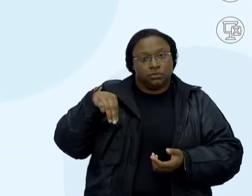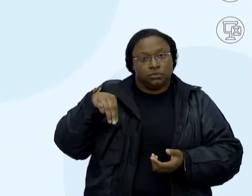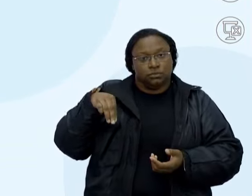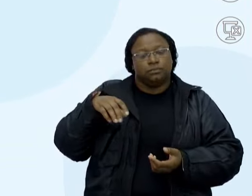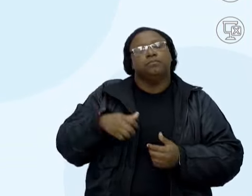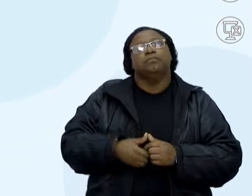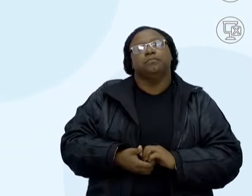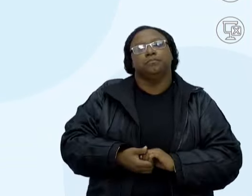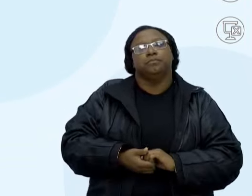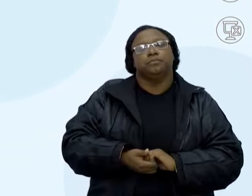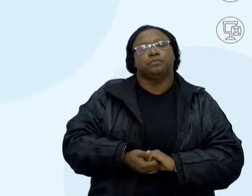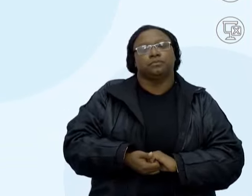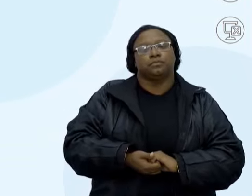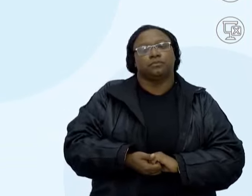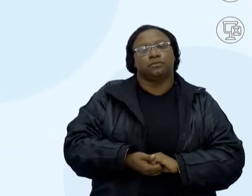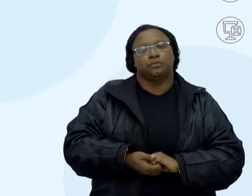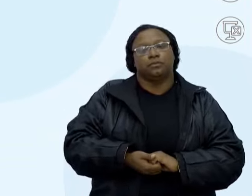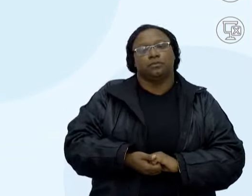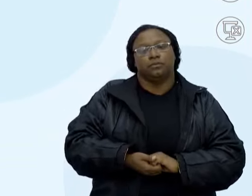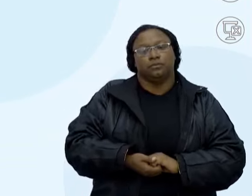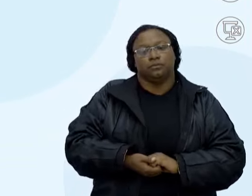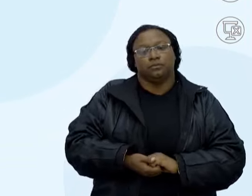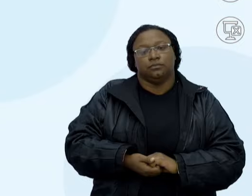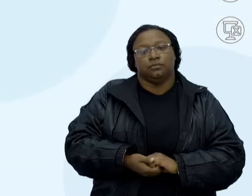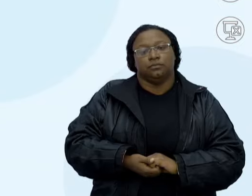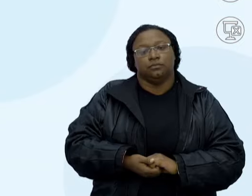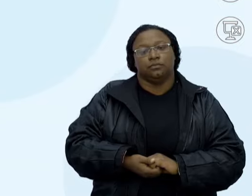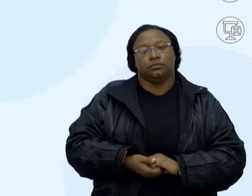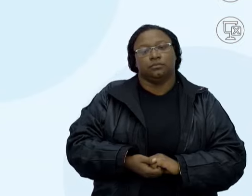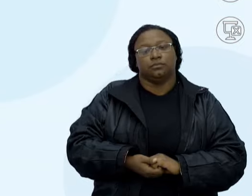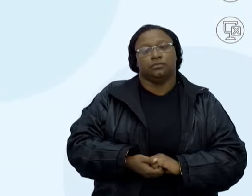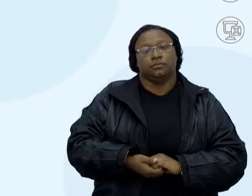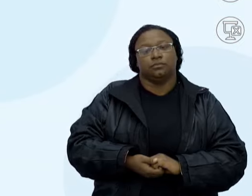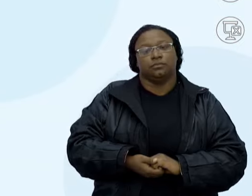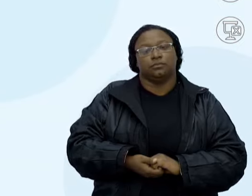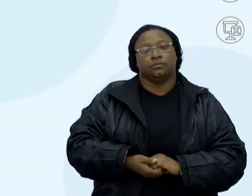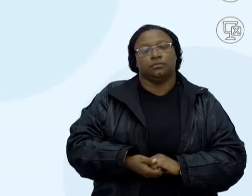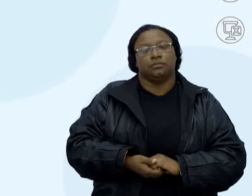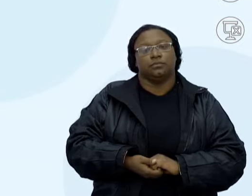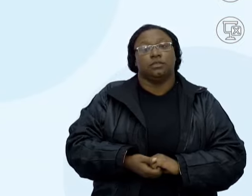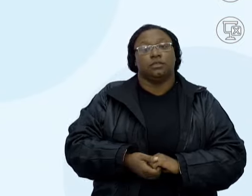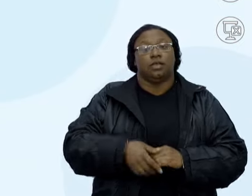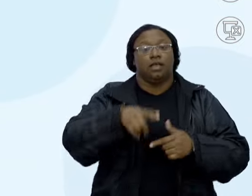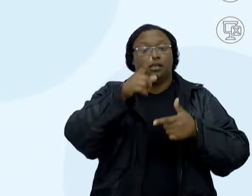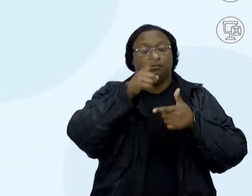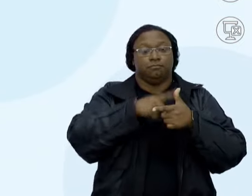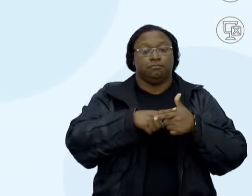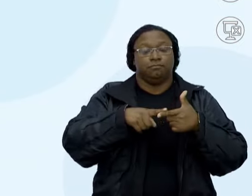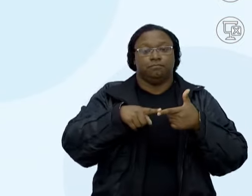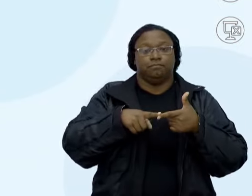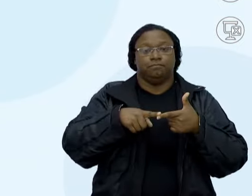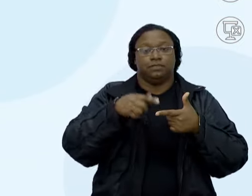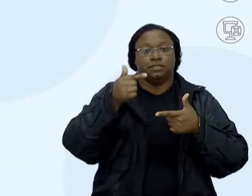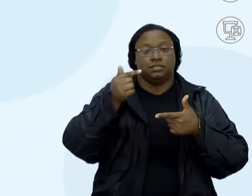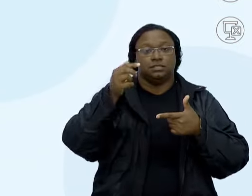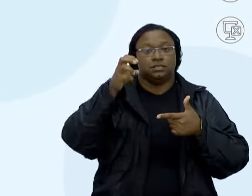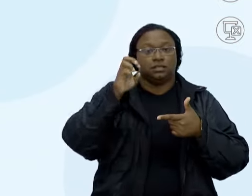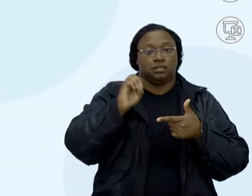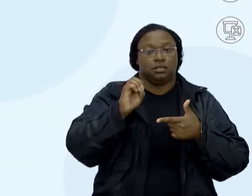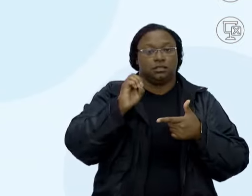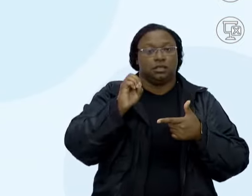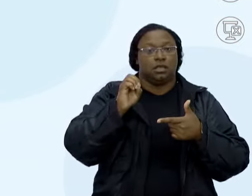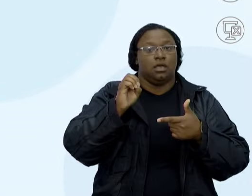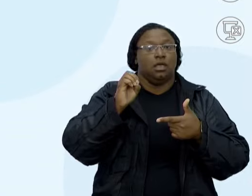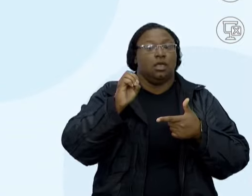ali, não sei se você percebeu, eu dividi ali por 20, né? 70 dividido